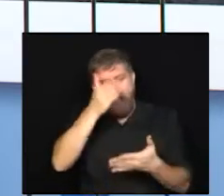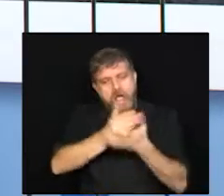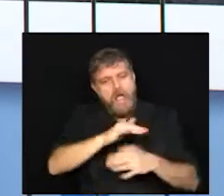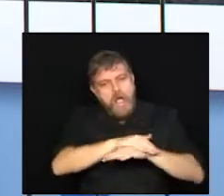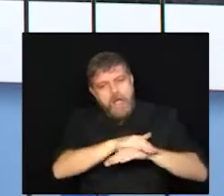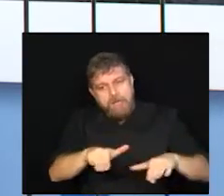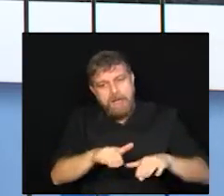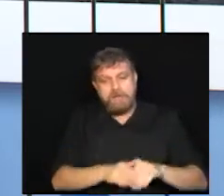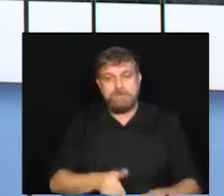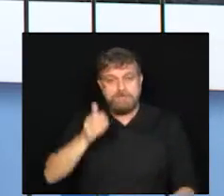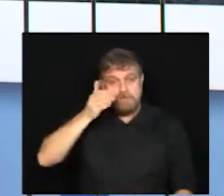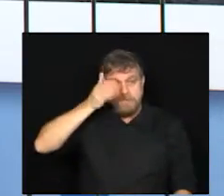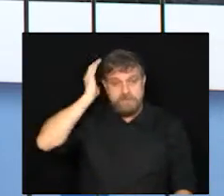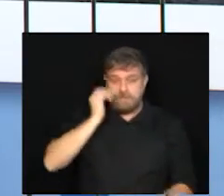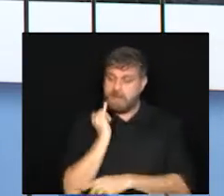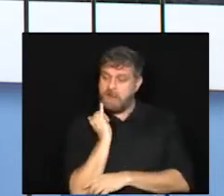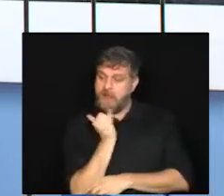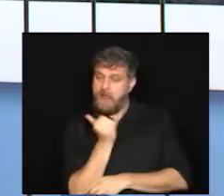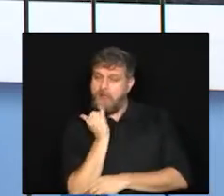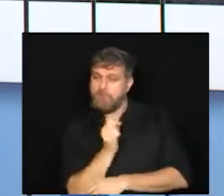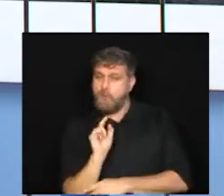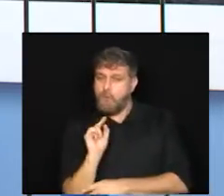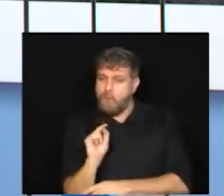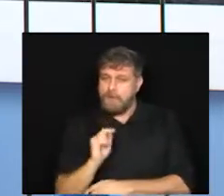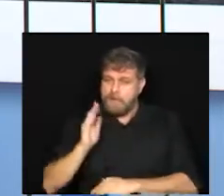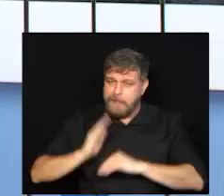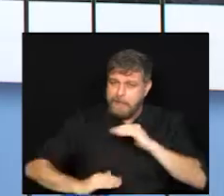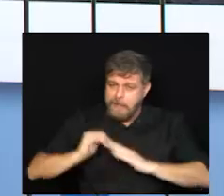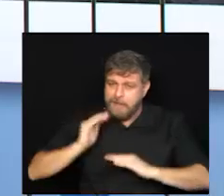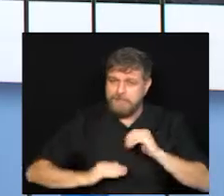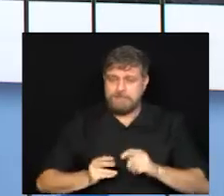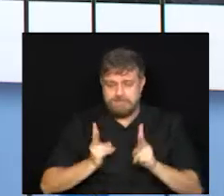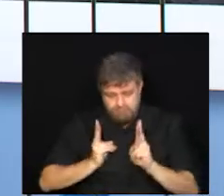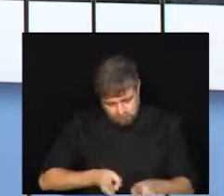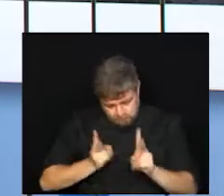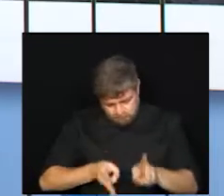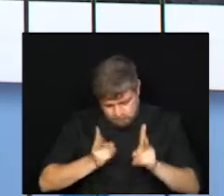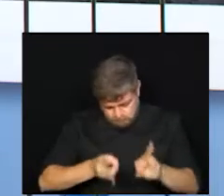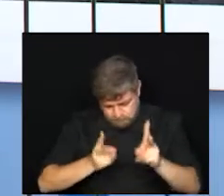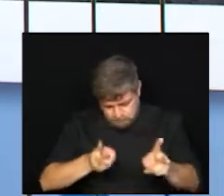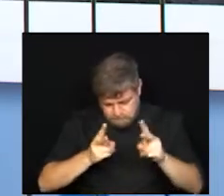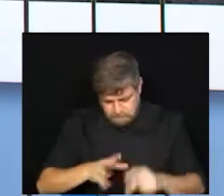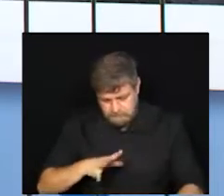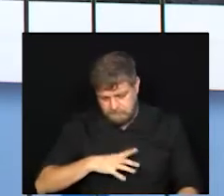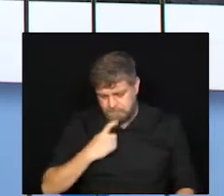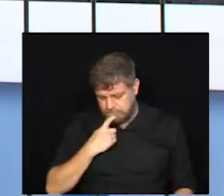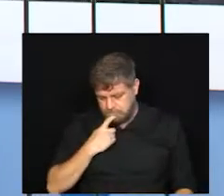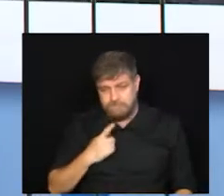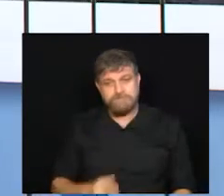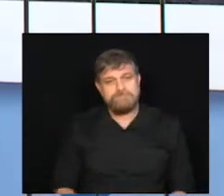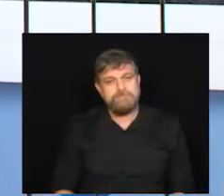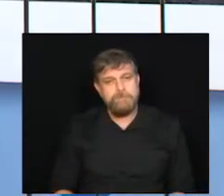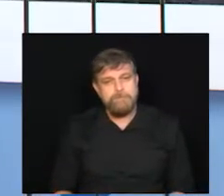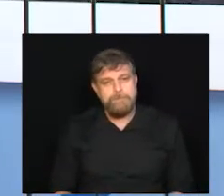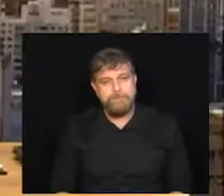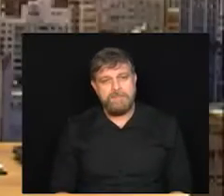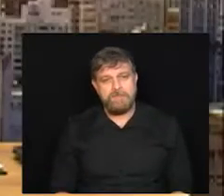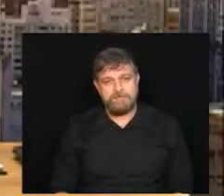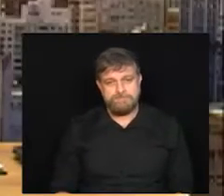E o prefeito salientou que essas ações devem continuar aqui na nossa cidade.